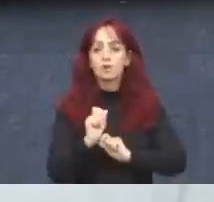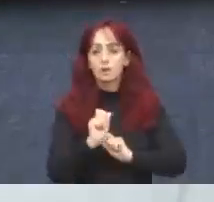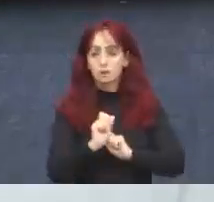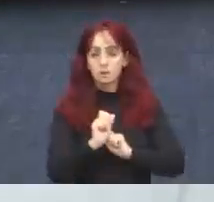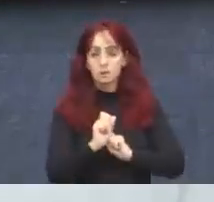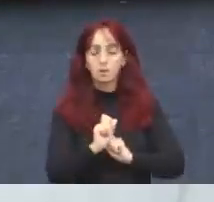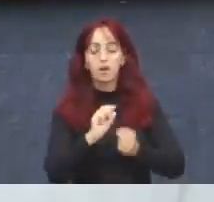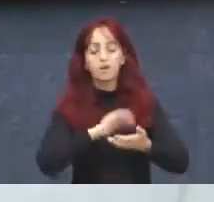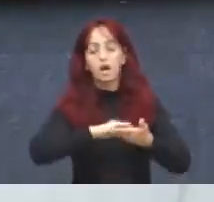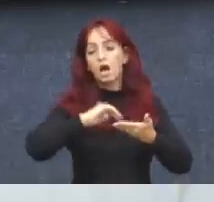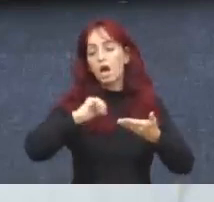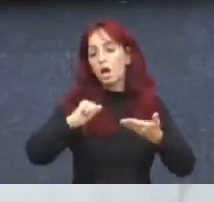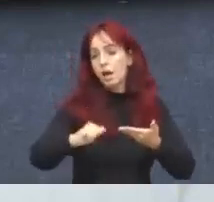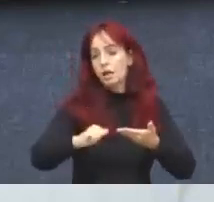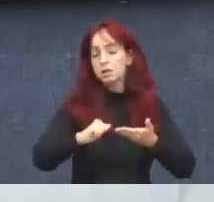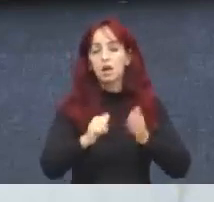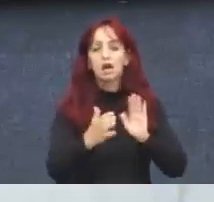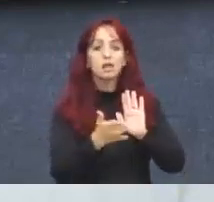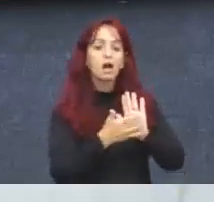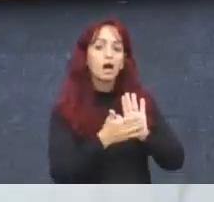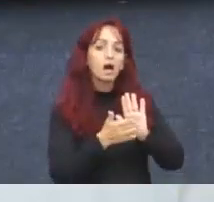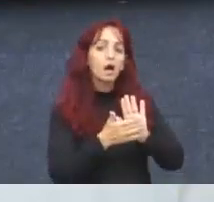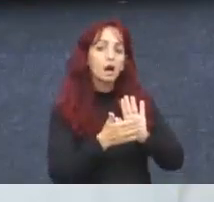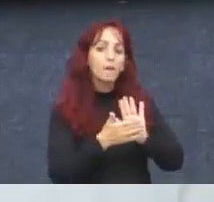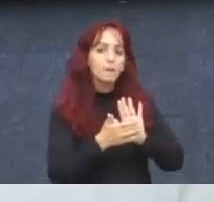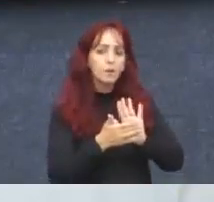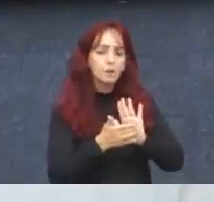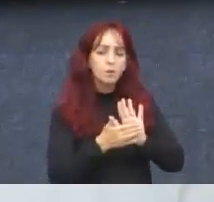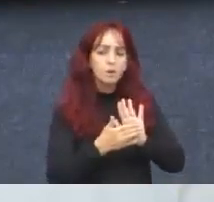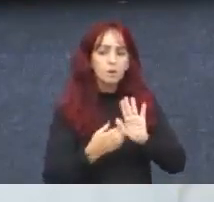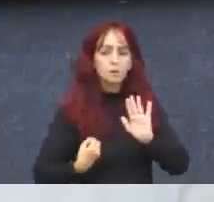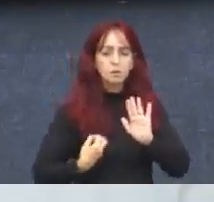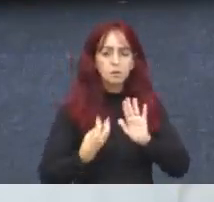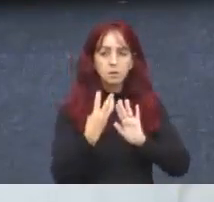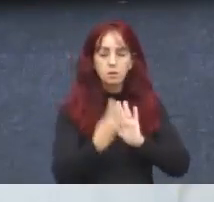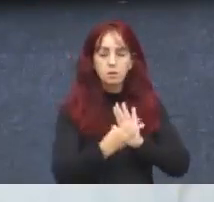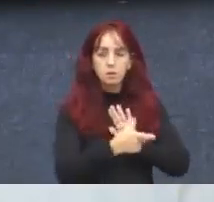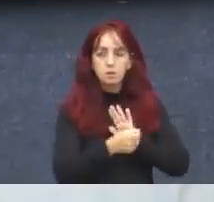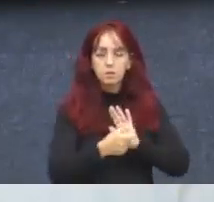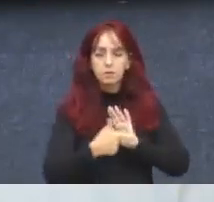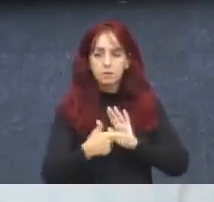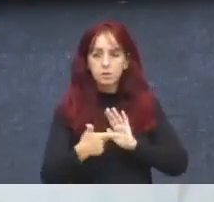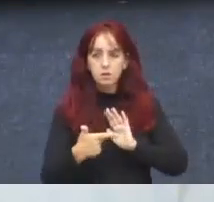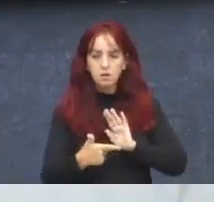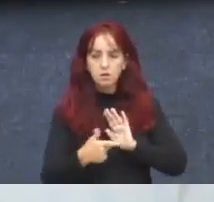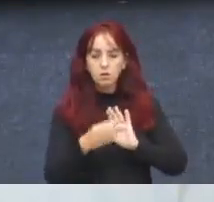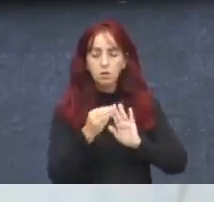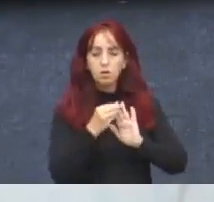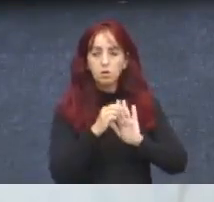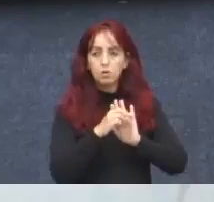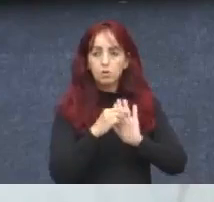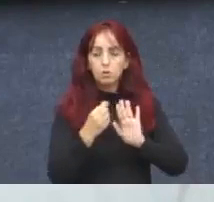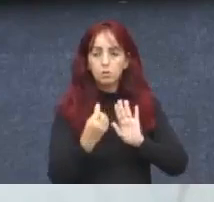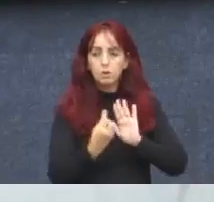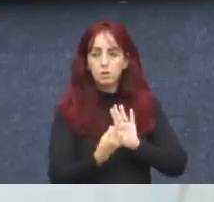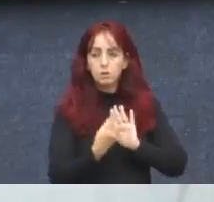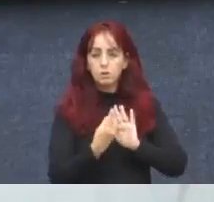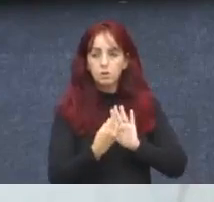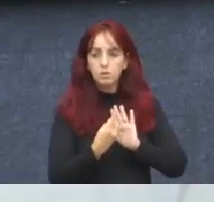Informo que foi retirada da ordem do dia a proposta de emenda à Lei Orgânica número 3, 2021, item 1 da pauta, em razão do deferimento do